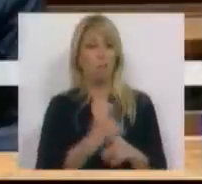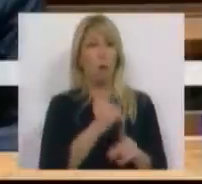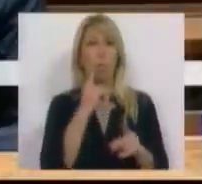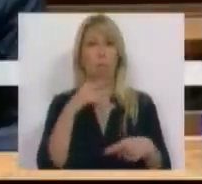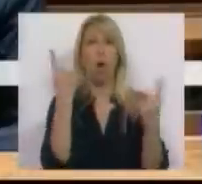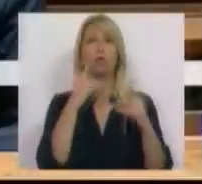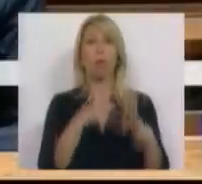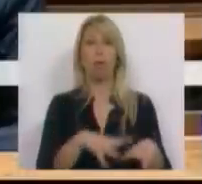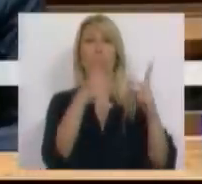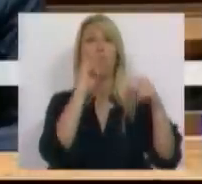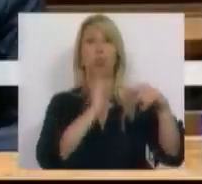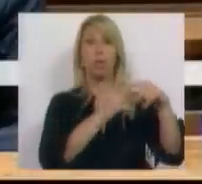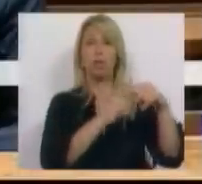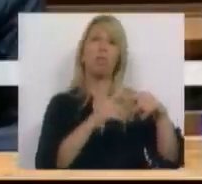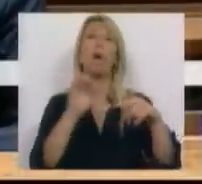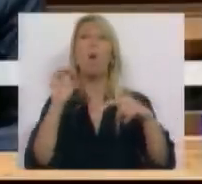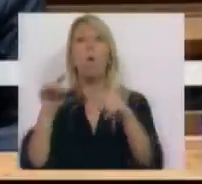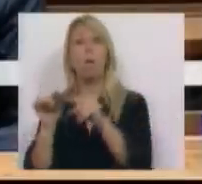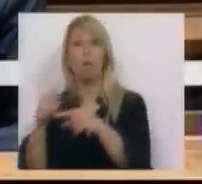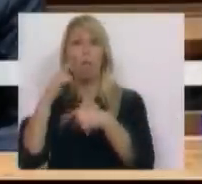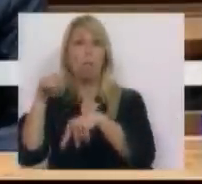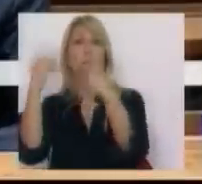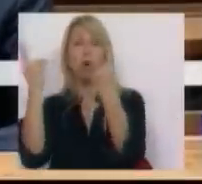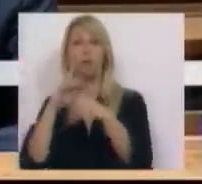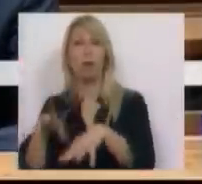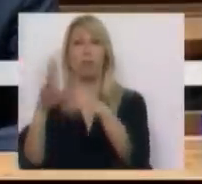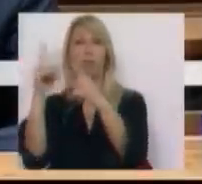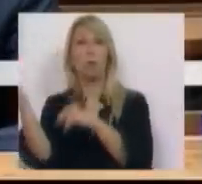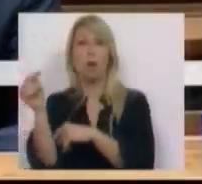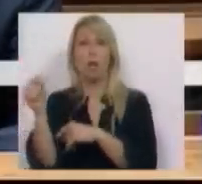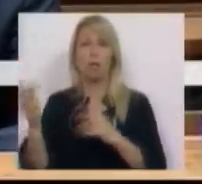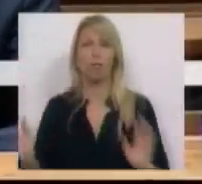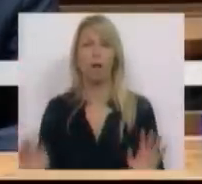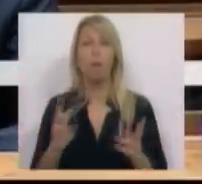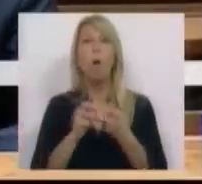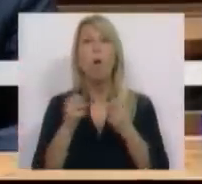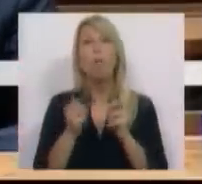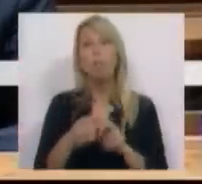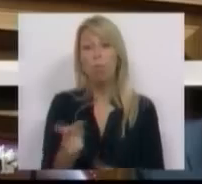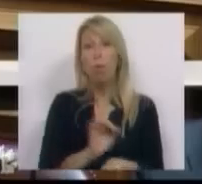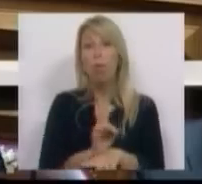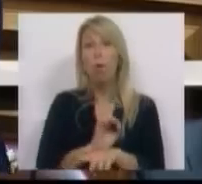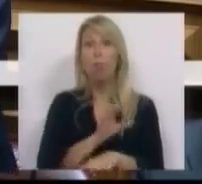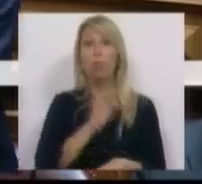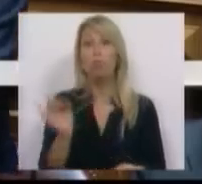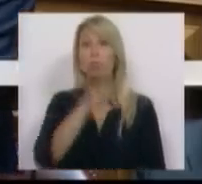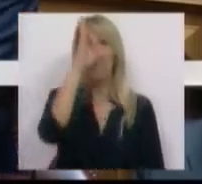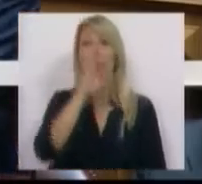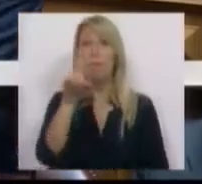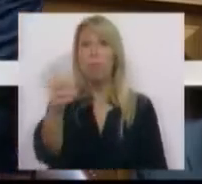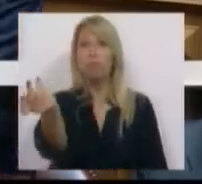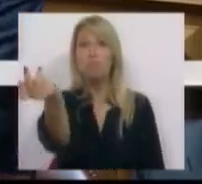positiva, nem aqueles que revelam uma evolução negativa. Mas o problema é que desde que o senhor é Primeiro-Ministro, o país perdeu cerca